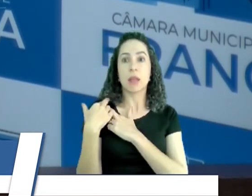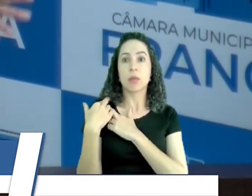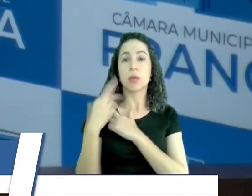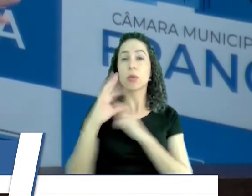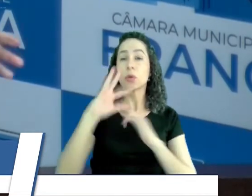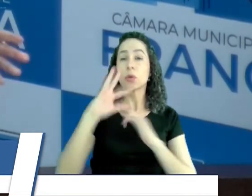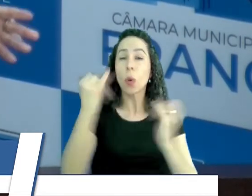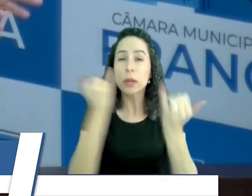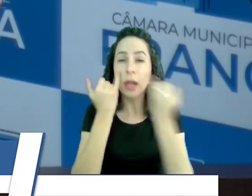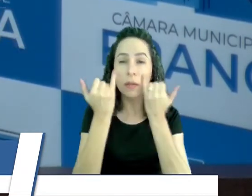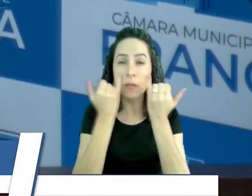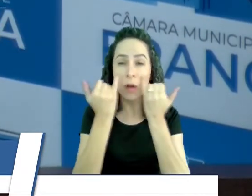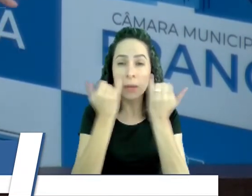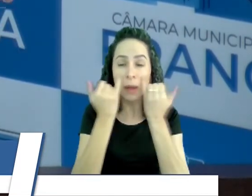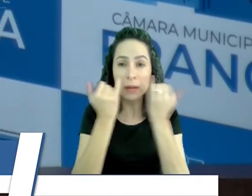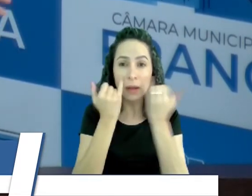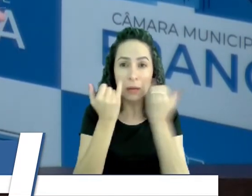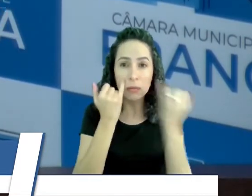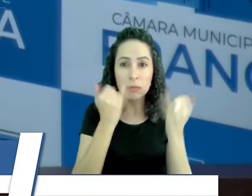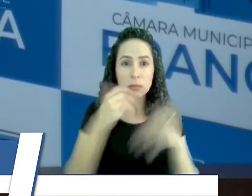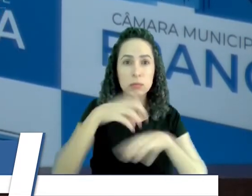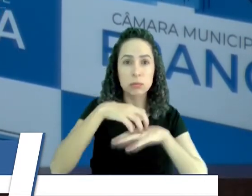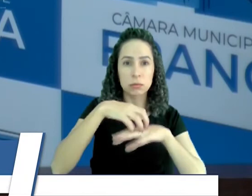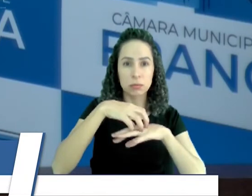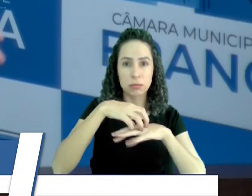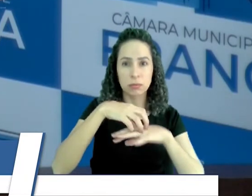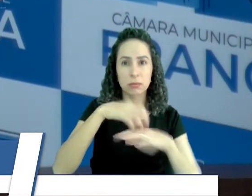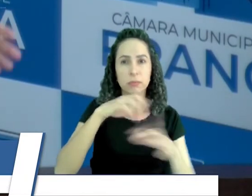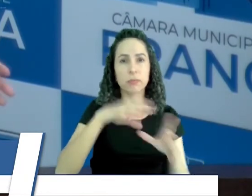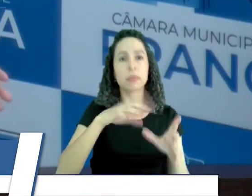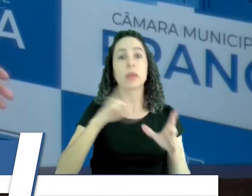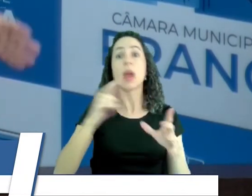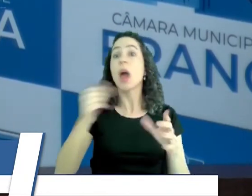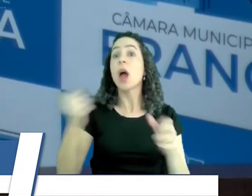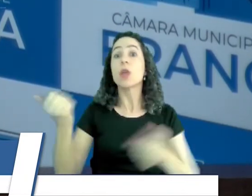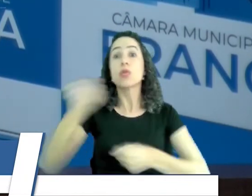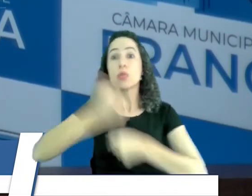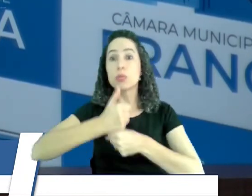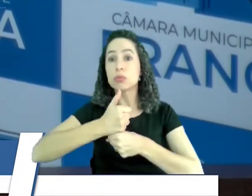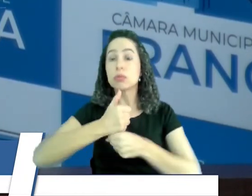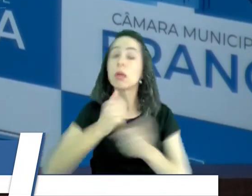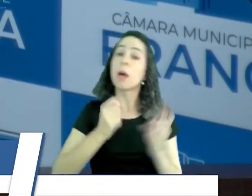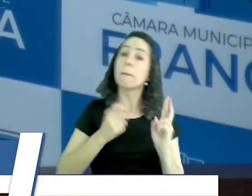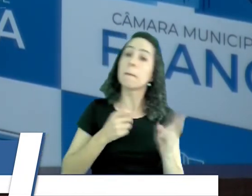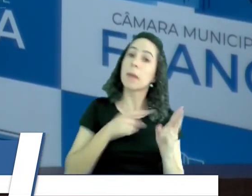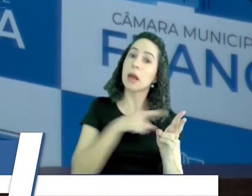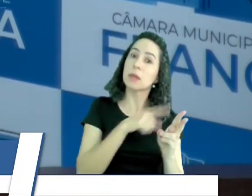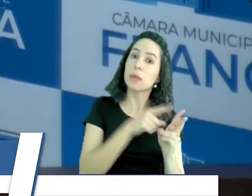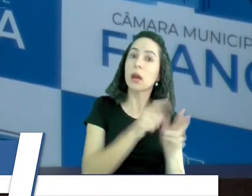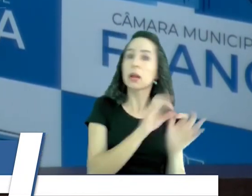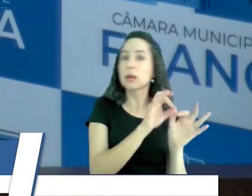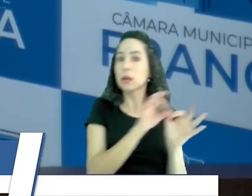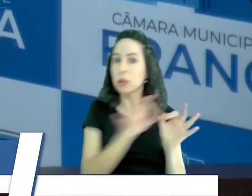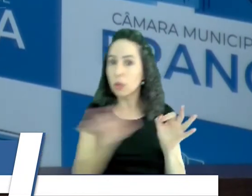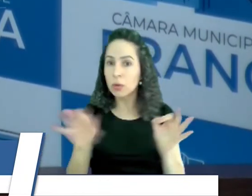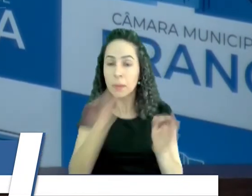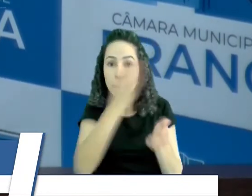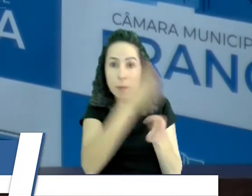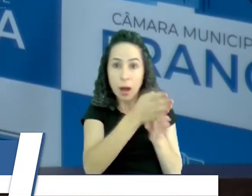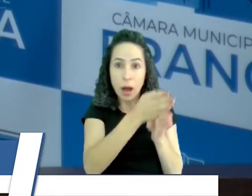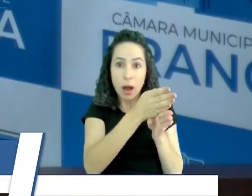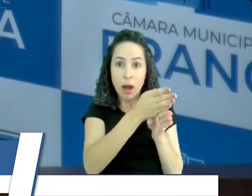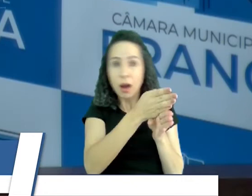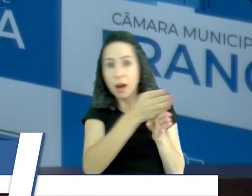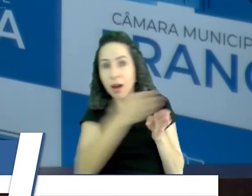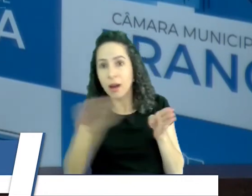turismo. Havendo descontinuidade na gestão, ele estará lá para dar continuidade daquele ponto. Não vamos ter